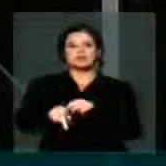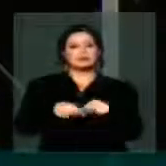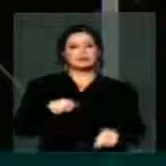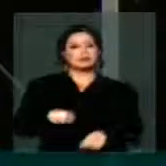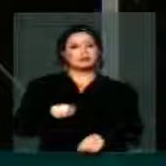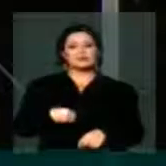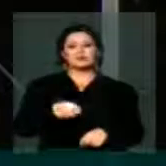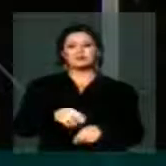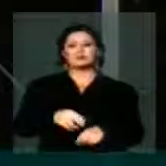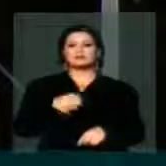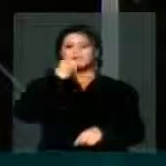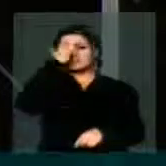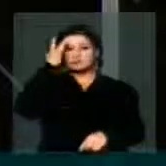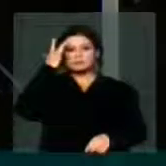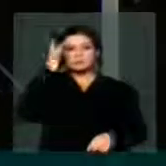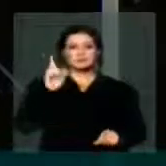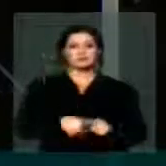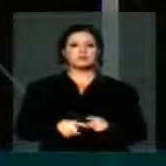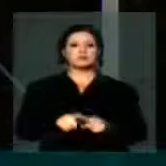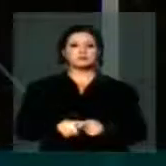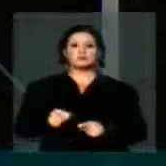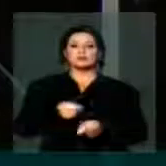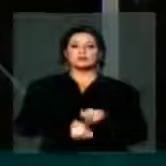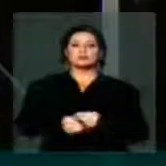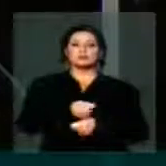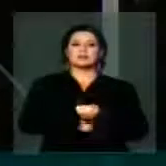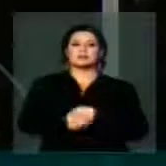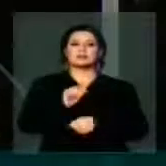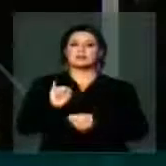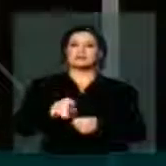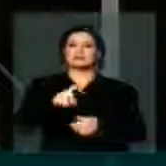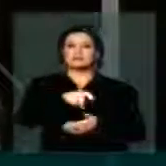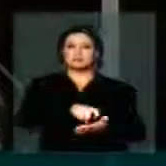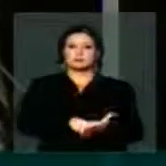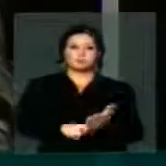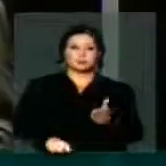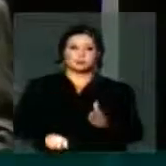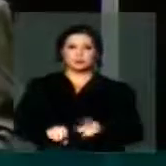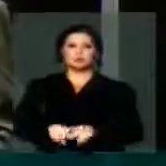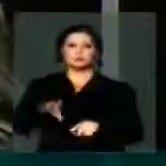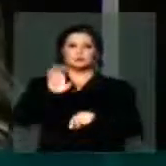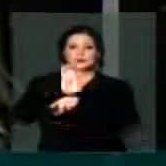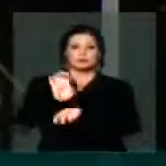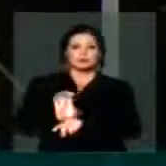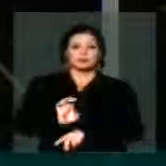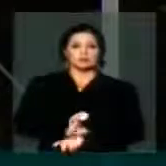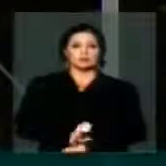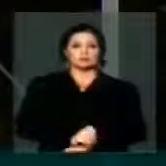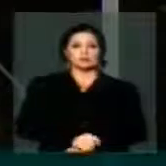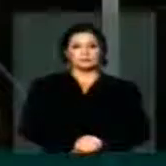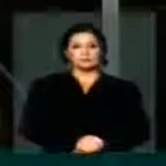que beneficiam aos cidadãos e que são financiados pelos impostos arrecadados pelos estados.